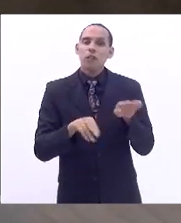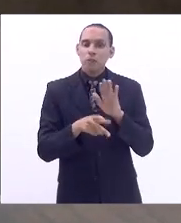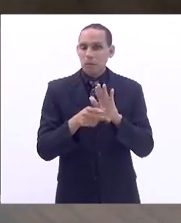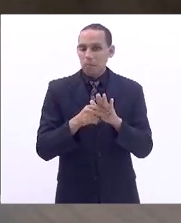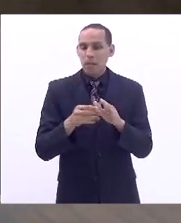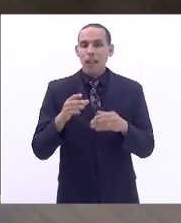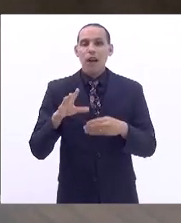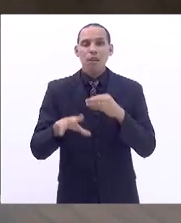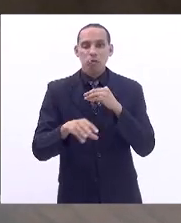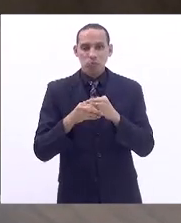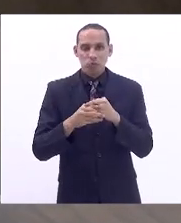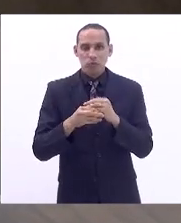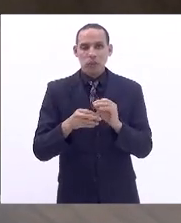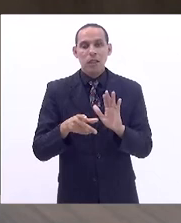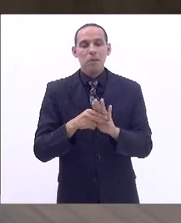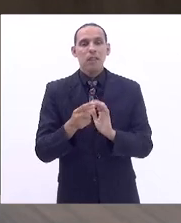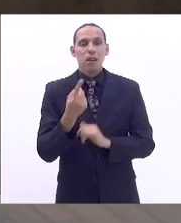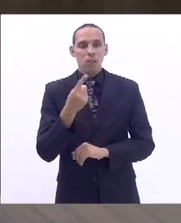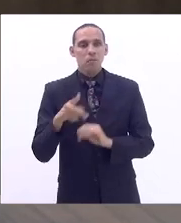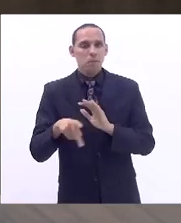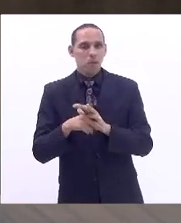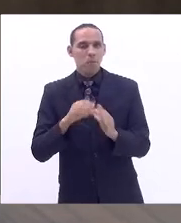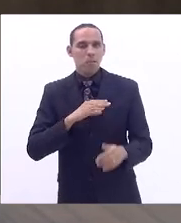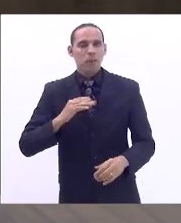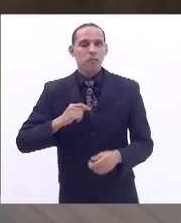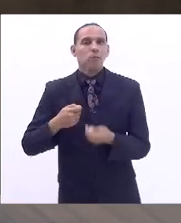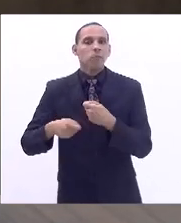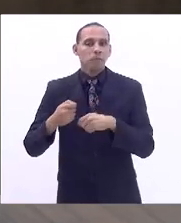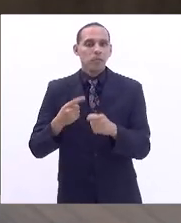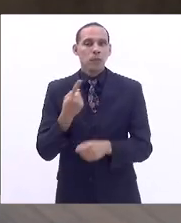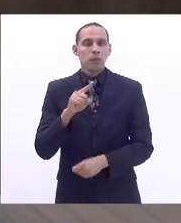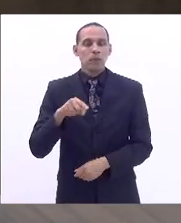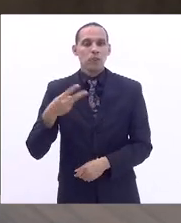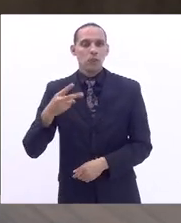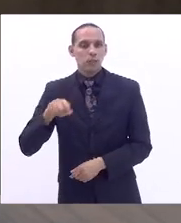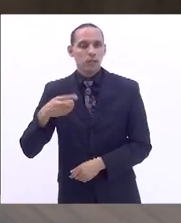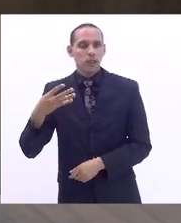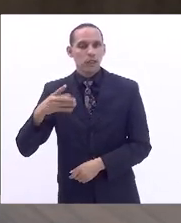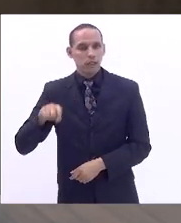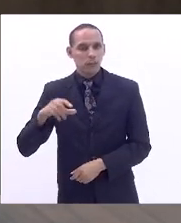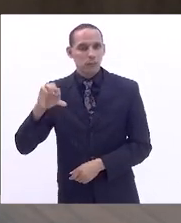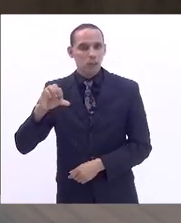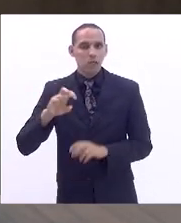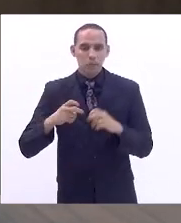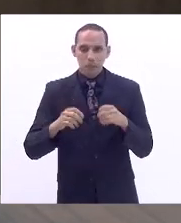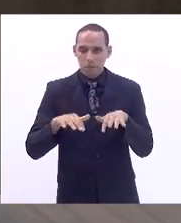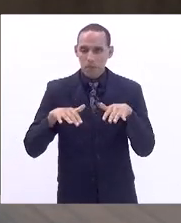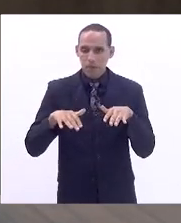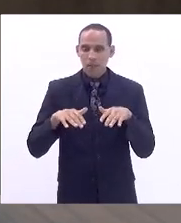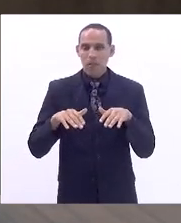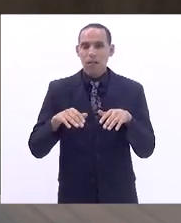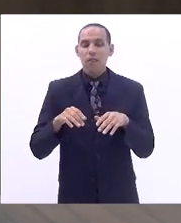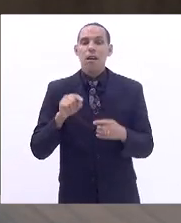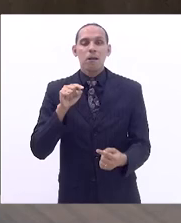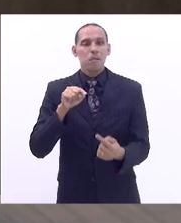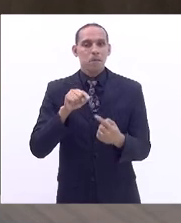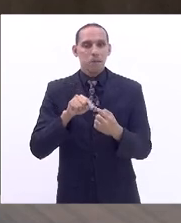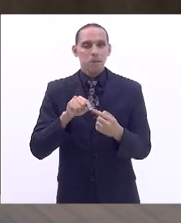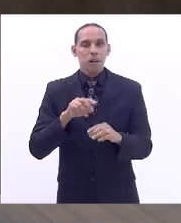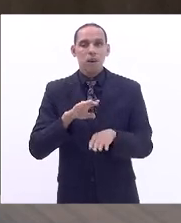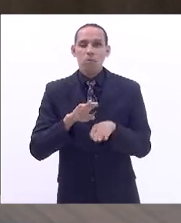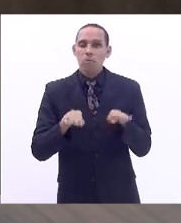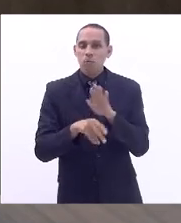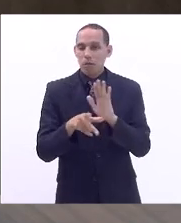administrativas e medidas um da comissão de Economia 1249 de plenário favorável consumida